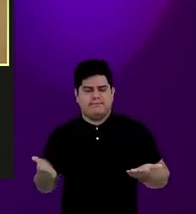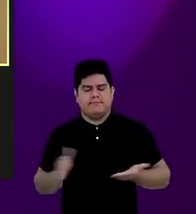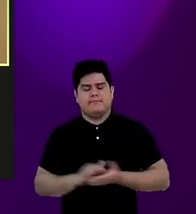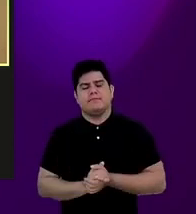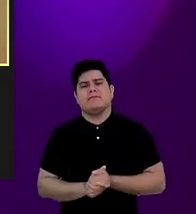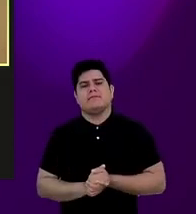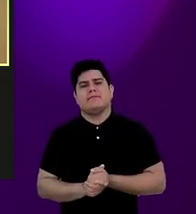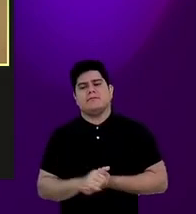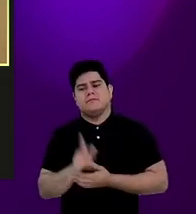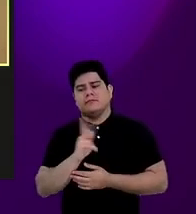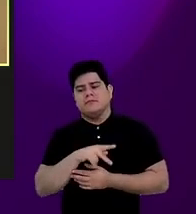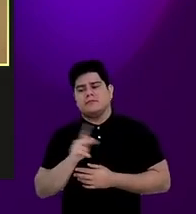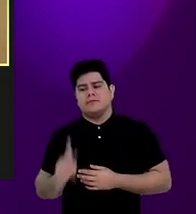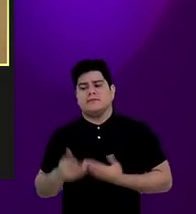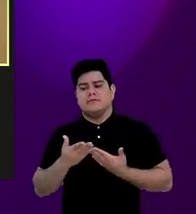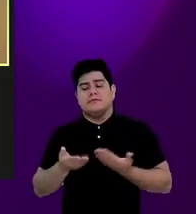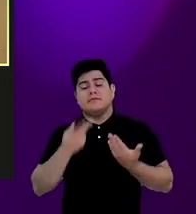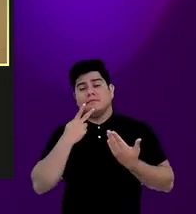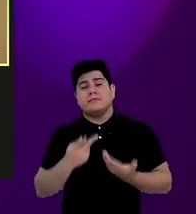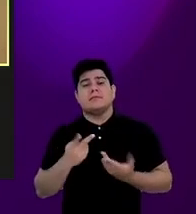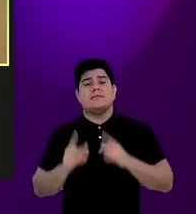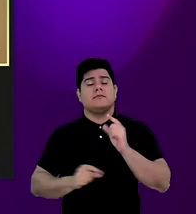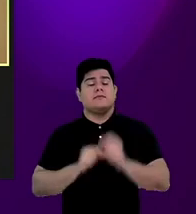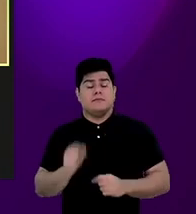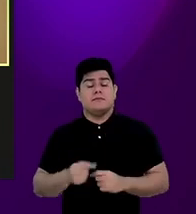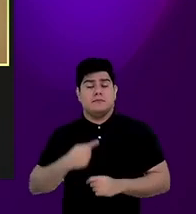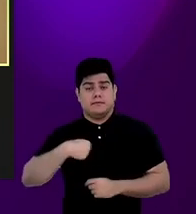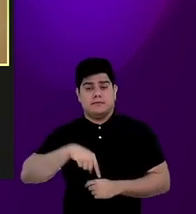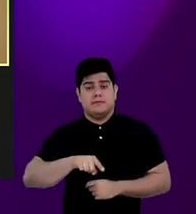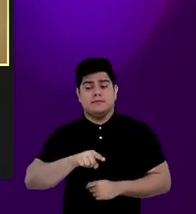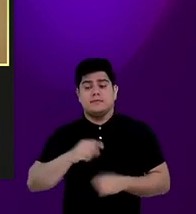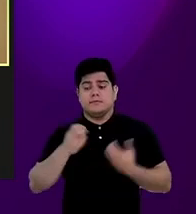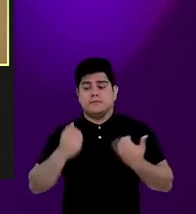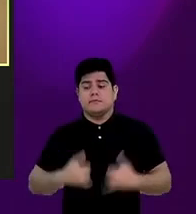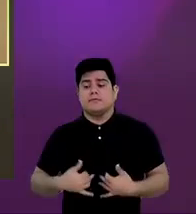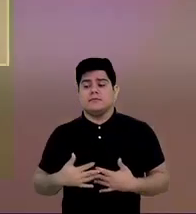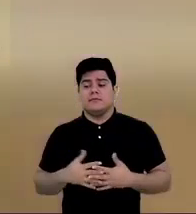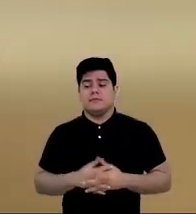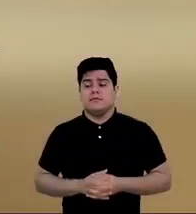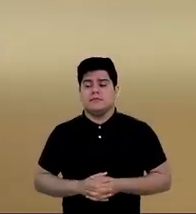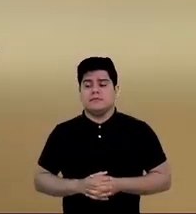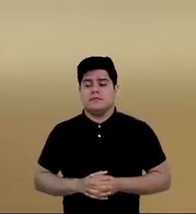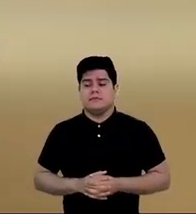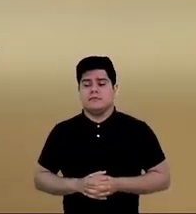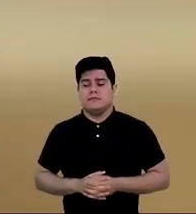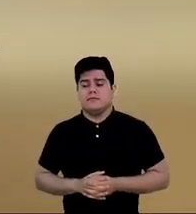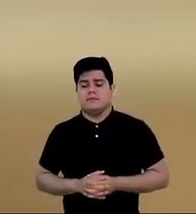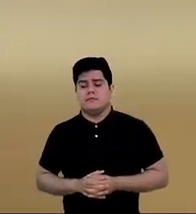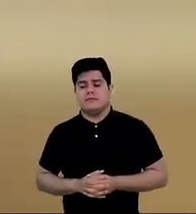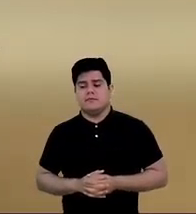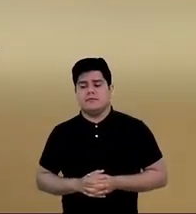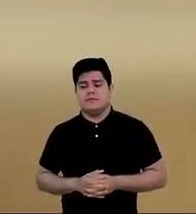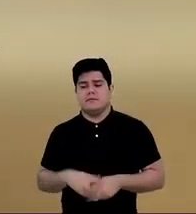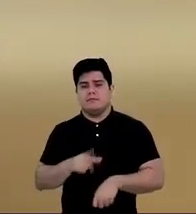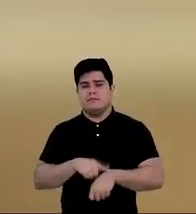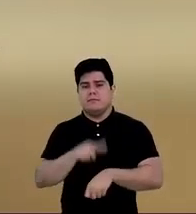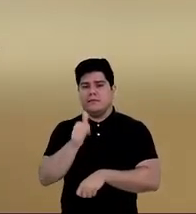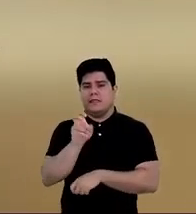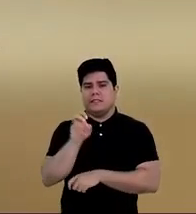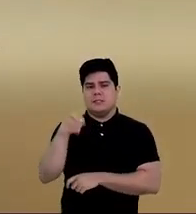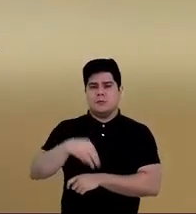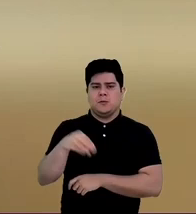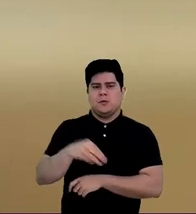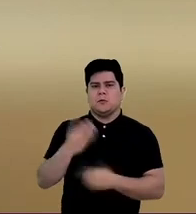o professor Ângelo Maiolino indicou, eu vou gastar os próximos 15 minutos com vocês